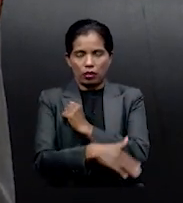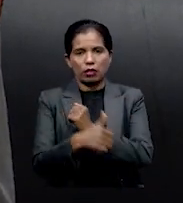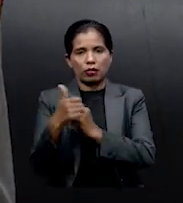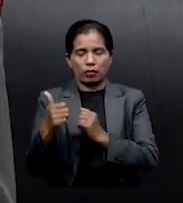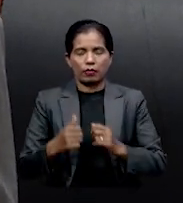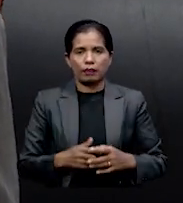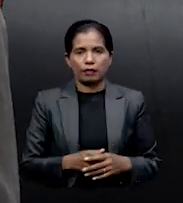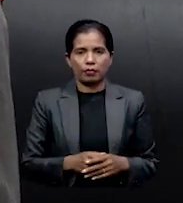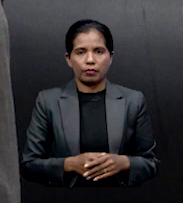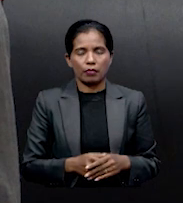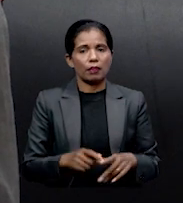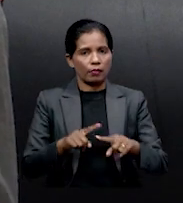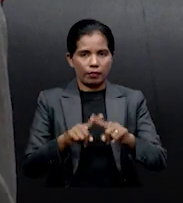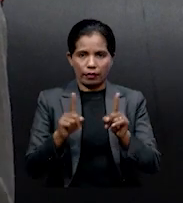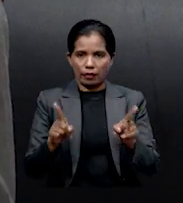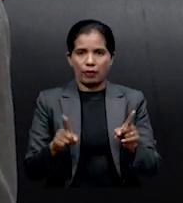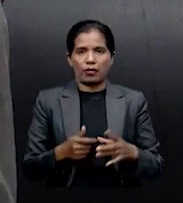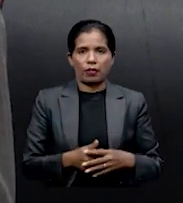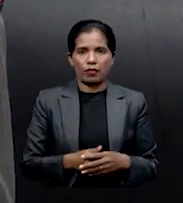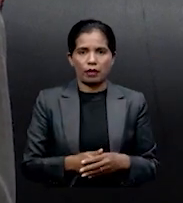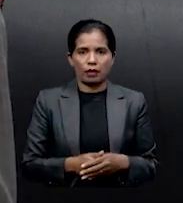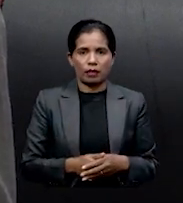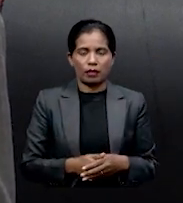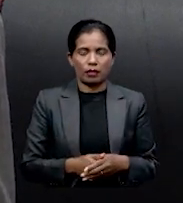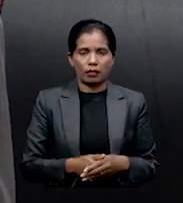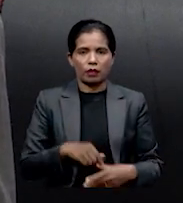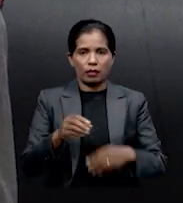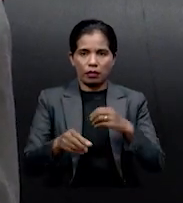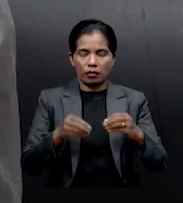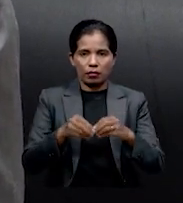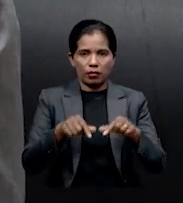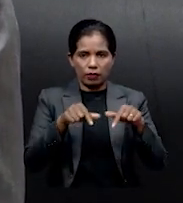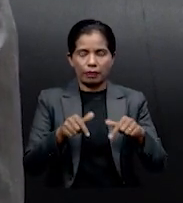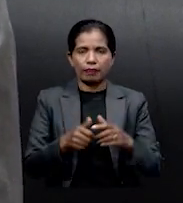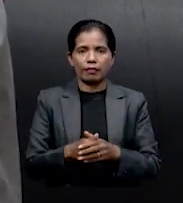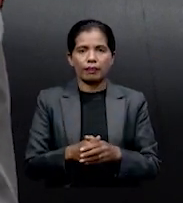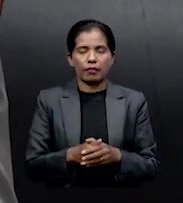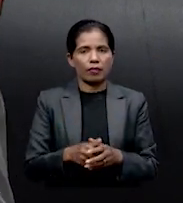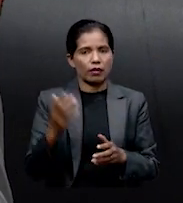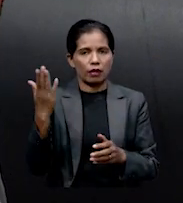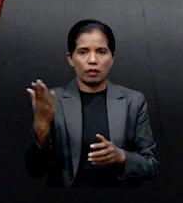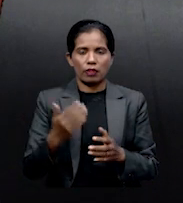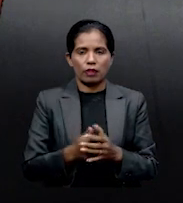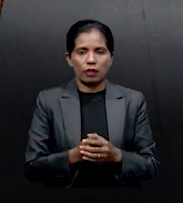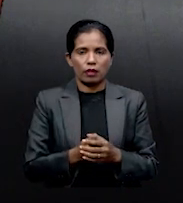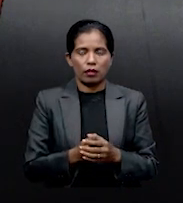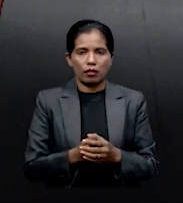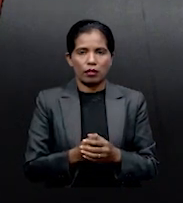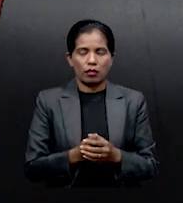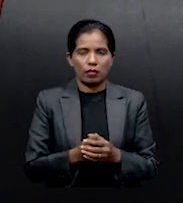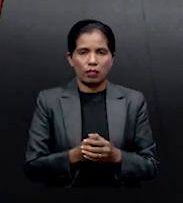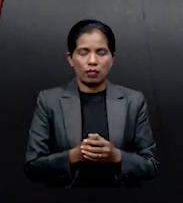importação mas bem além de situação ser né ia contrato balo